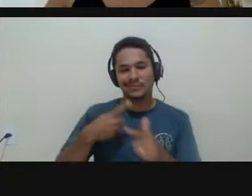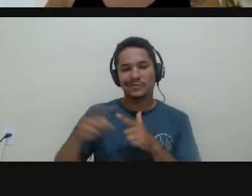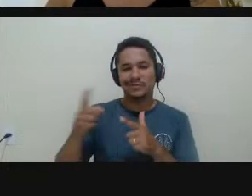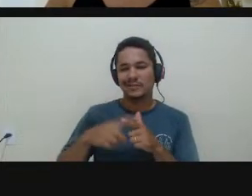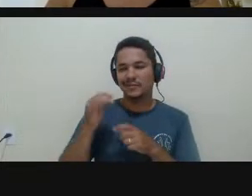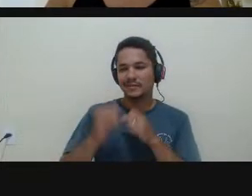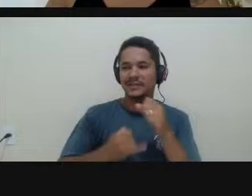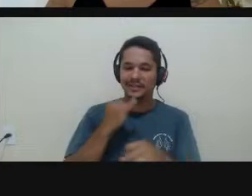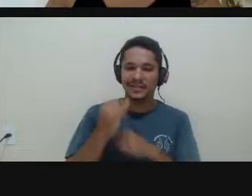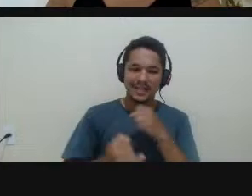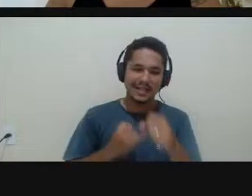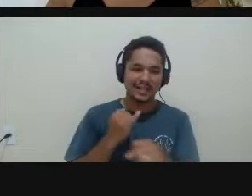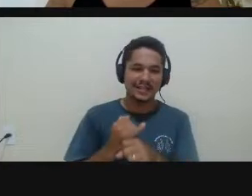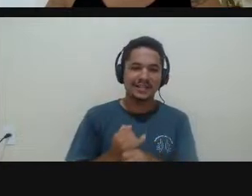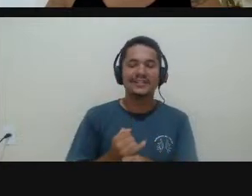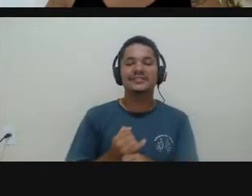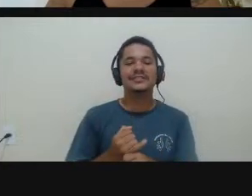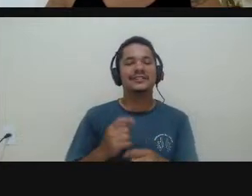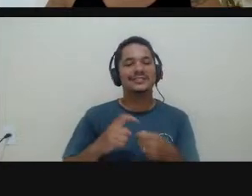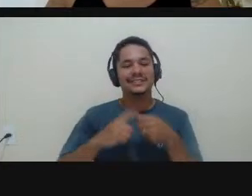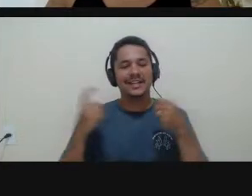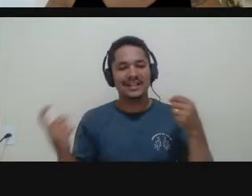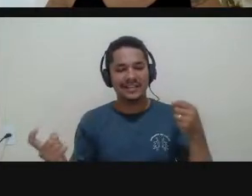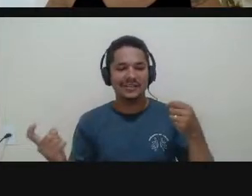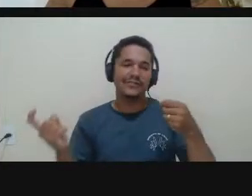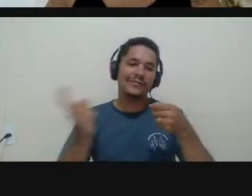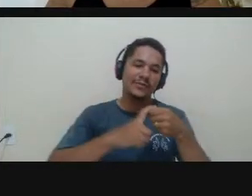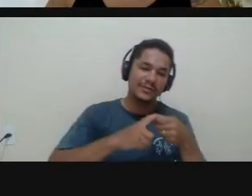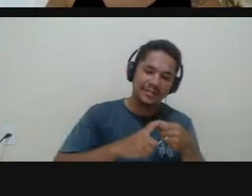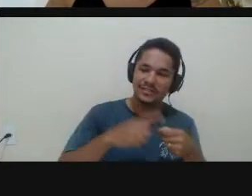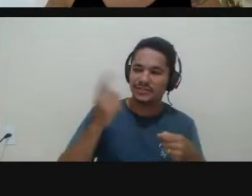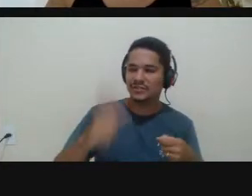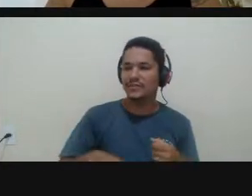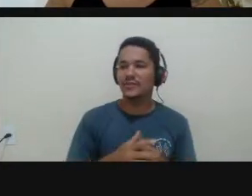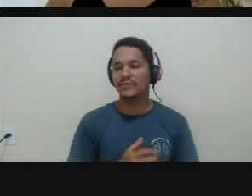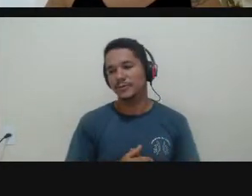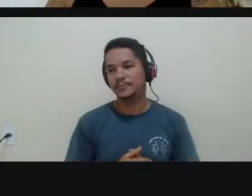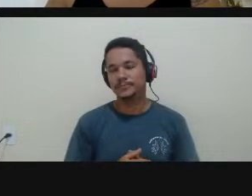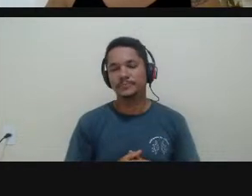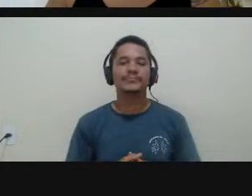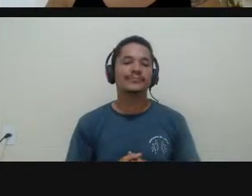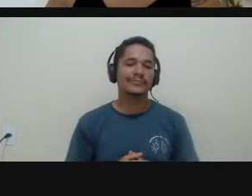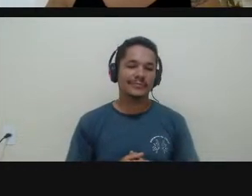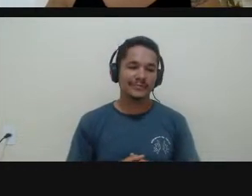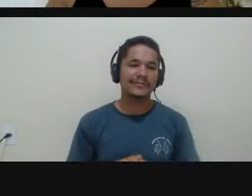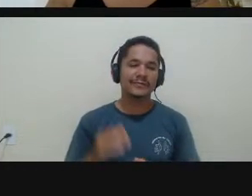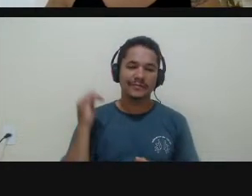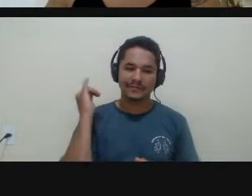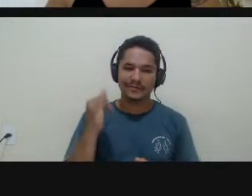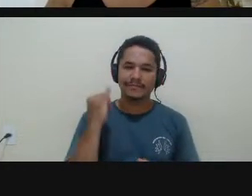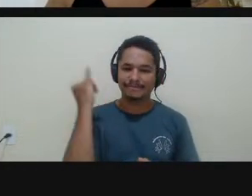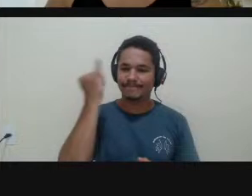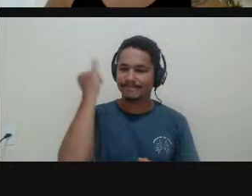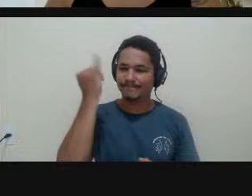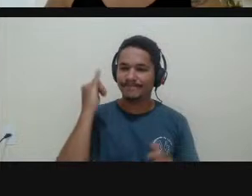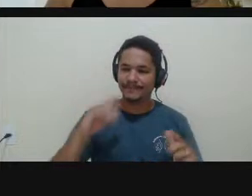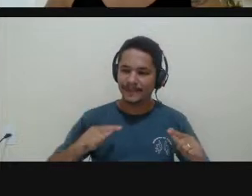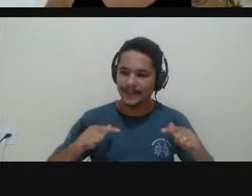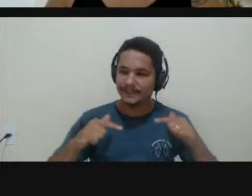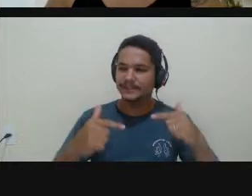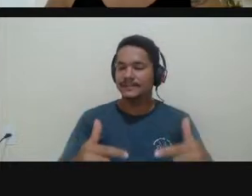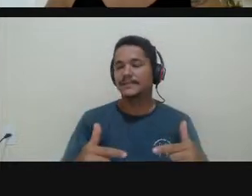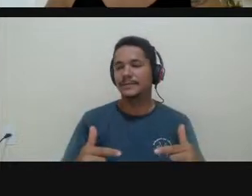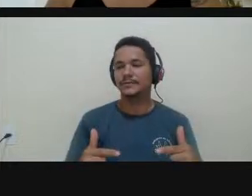sumiu, tive que entrar de novo. Mas é isso, gente, é reforçar mesmo a importância dessa ação e que a gente tenha